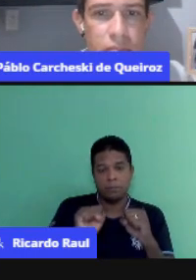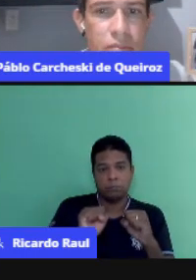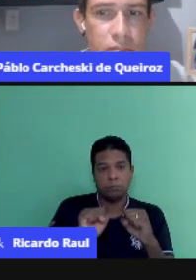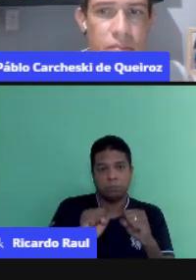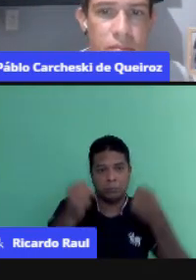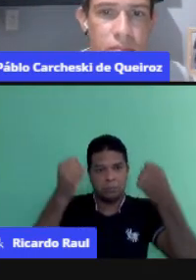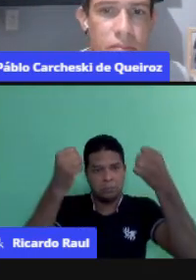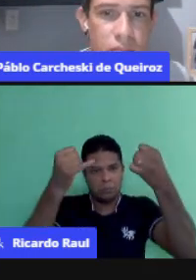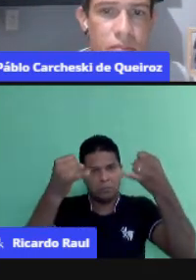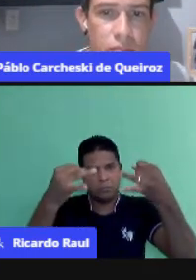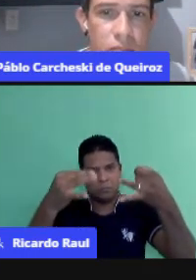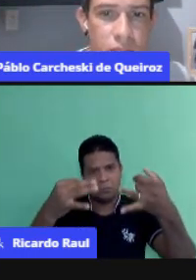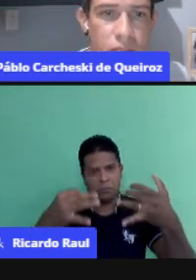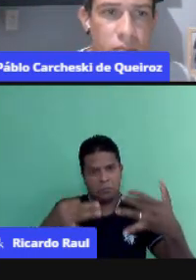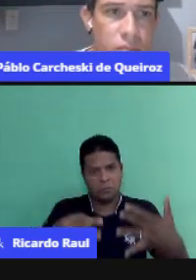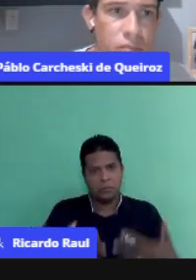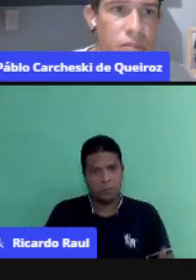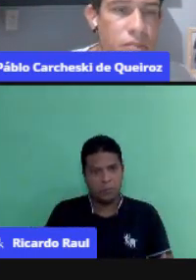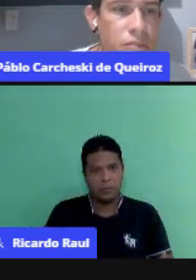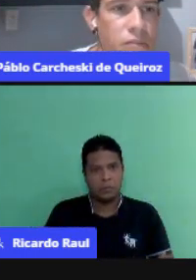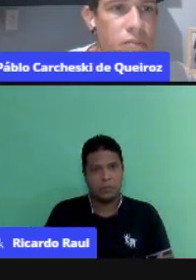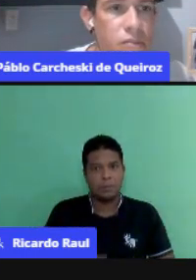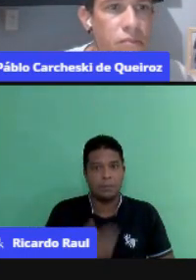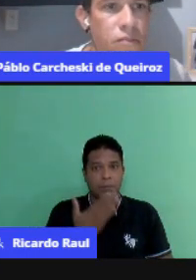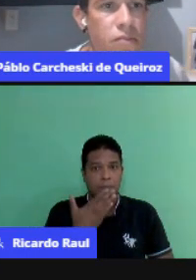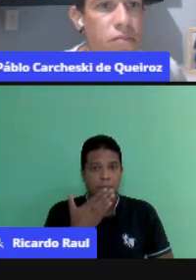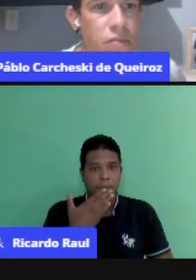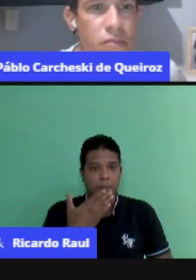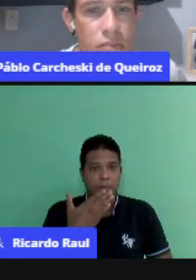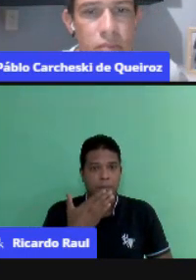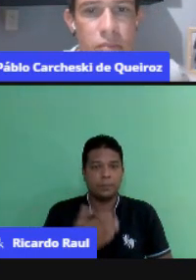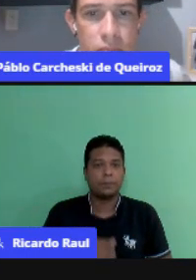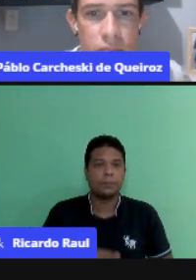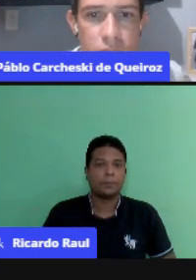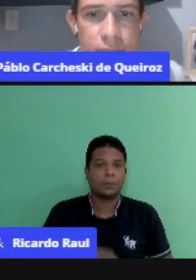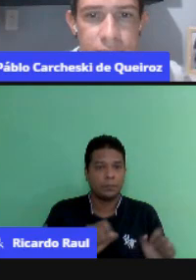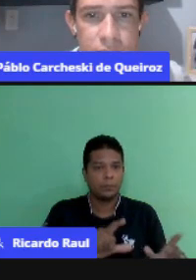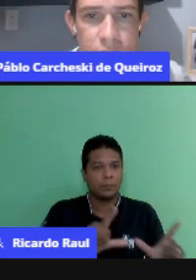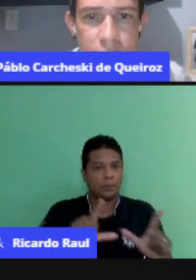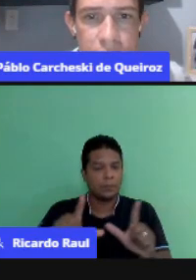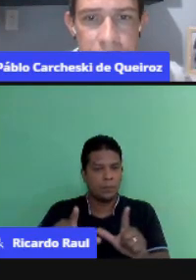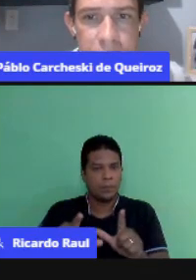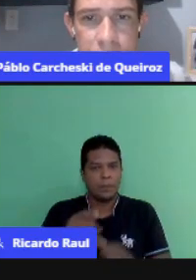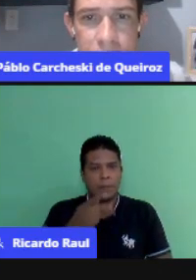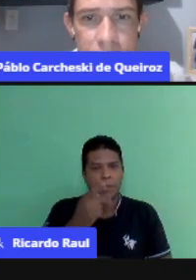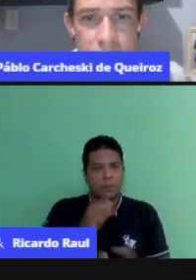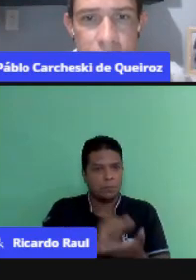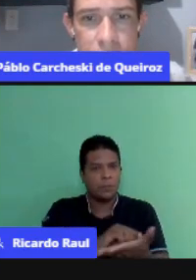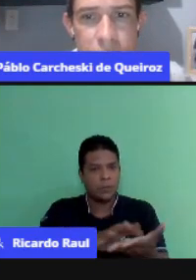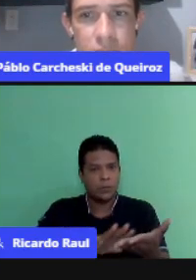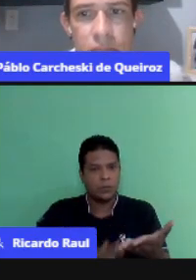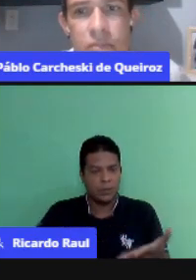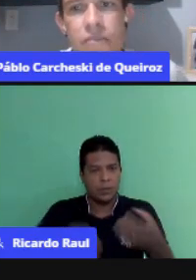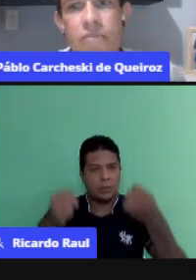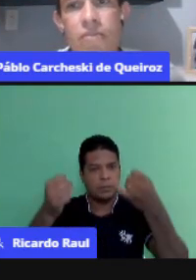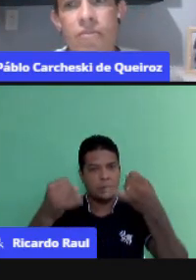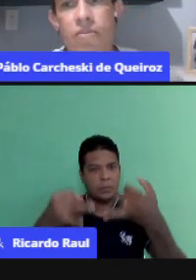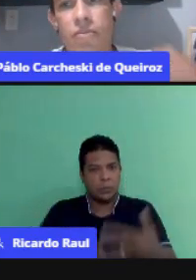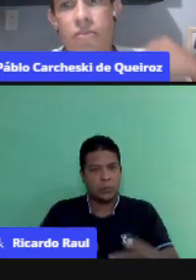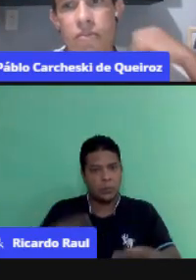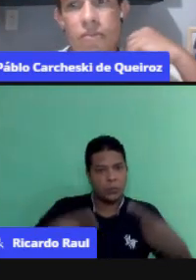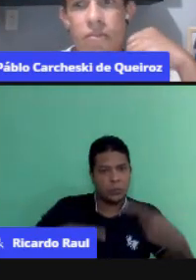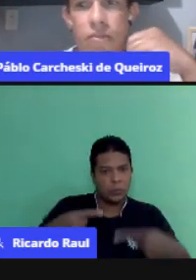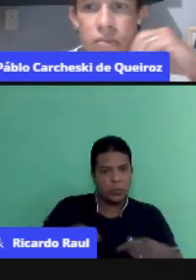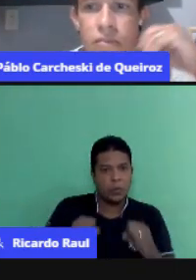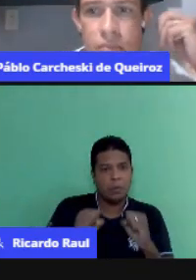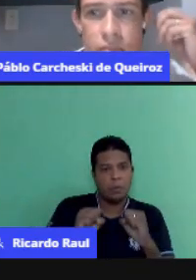que você disse. Então, vamos pedir que passe o próximo slide, daí você fala sobre essa atividade e as discussões que nós tivemos e que pode